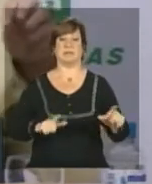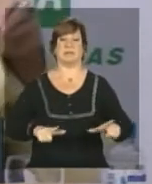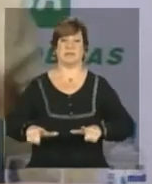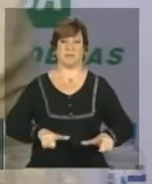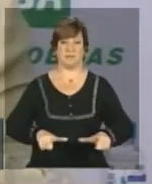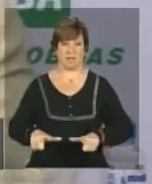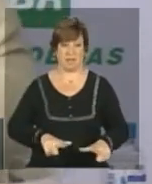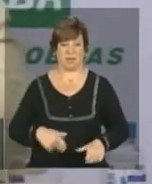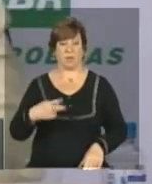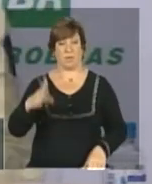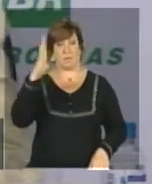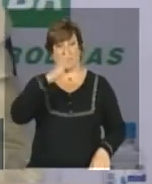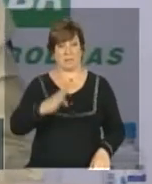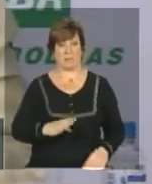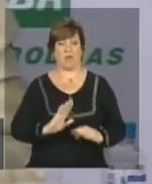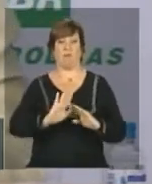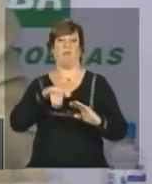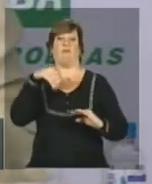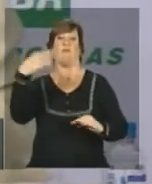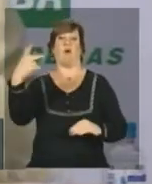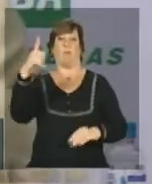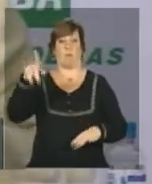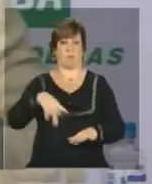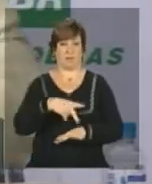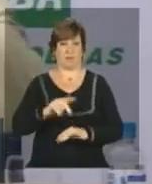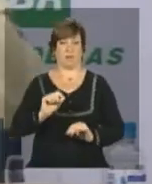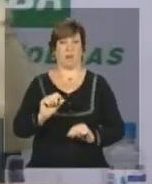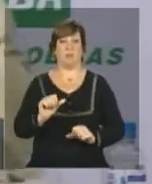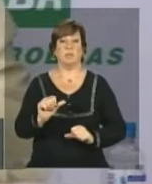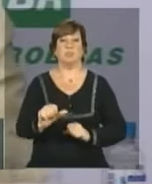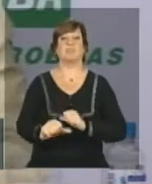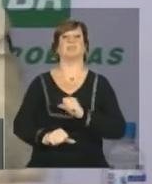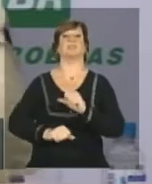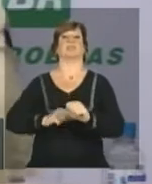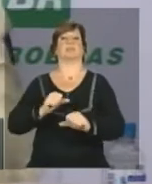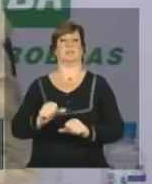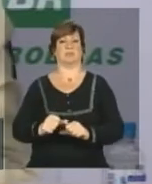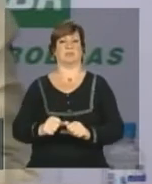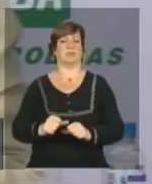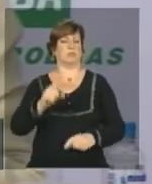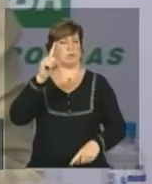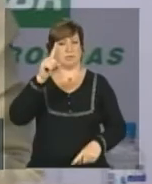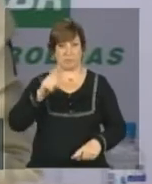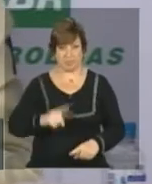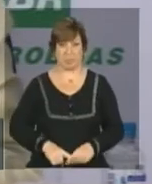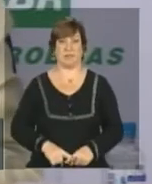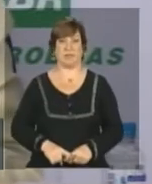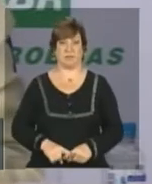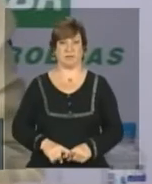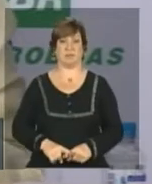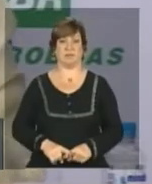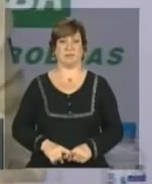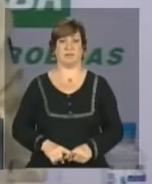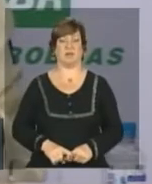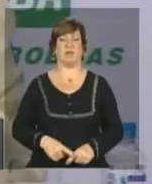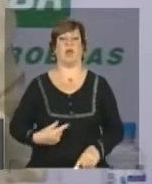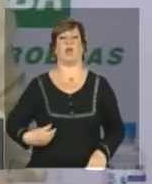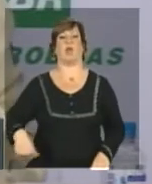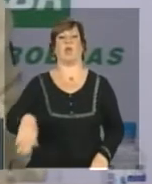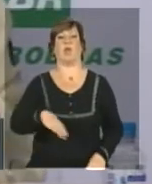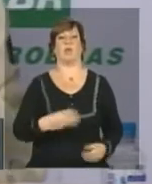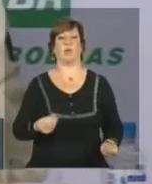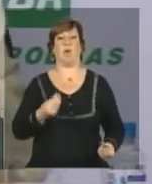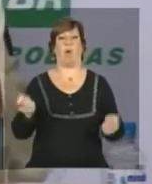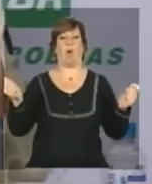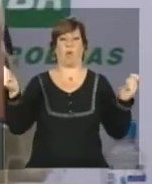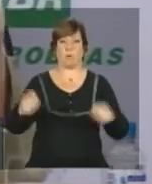atividades do Brasil e no exterior, transformam completamente as nossas